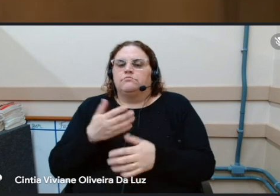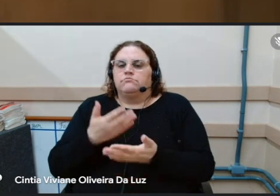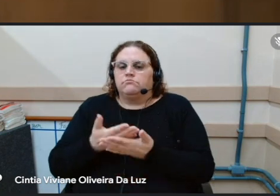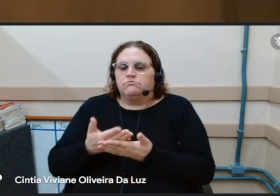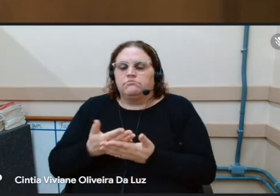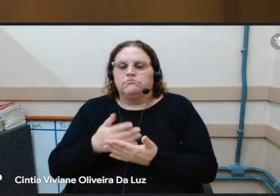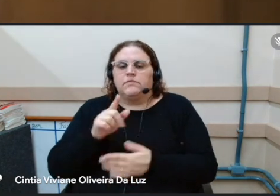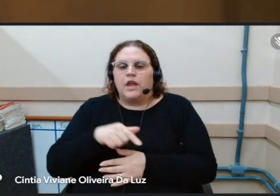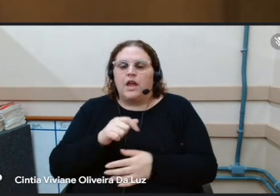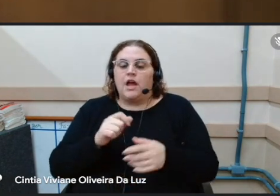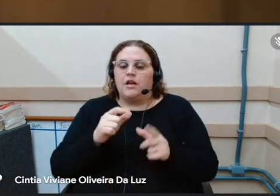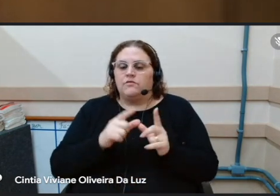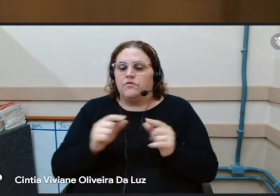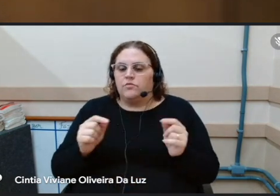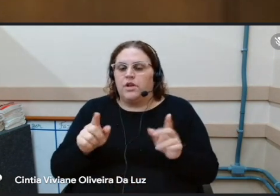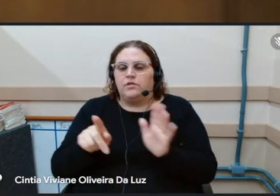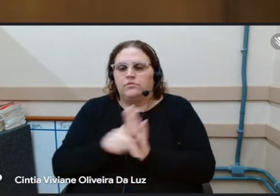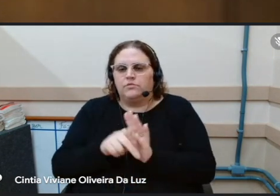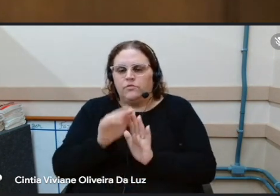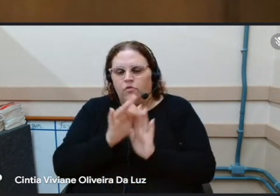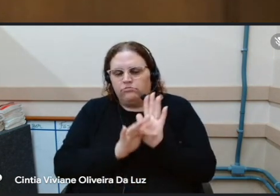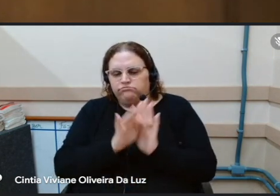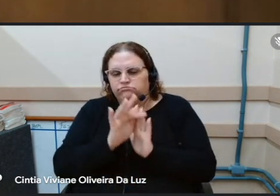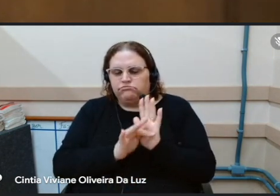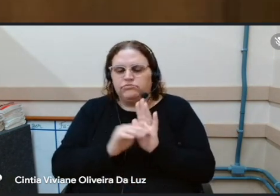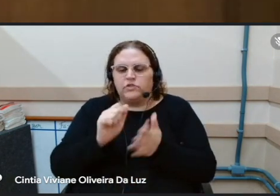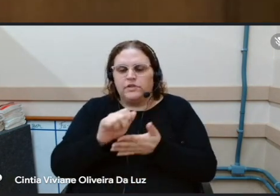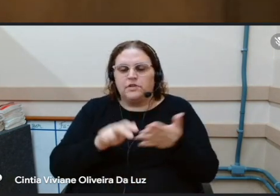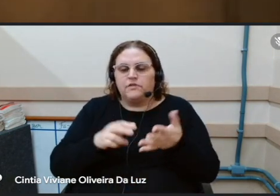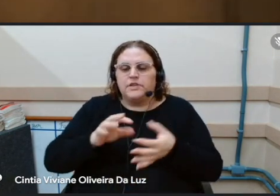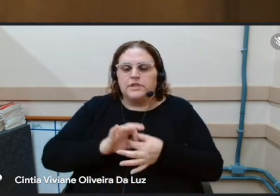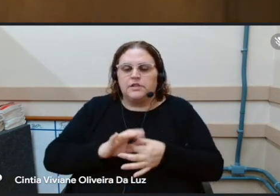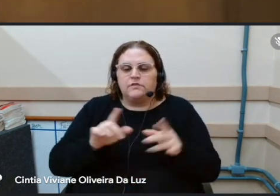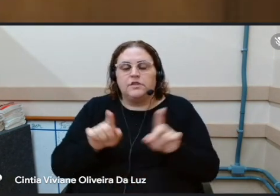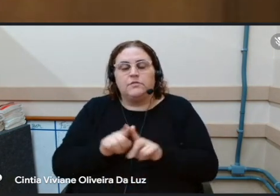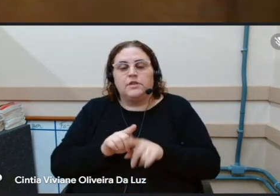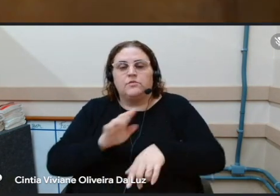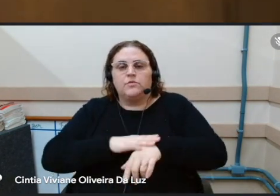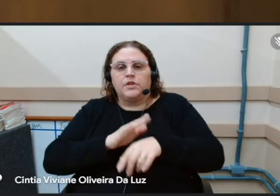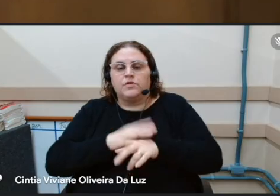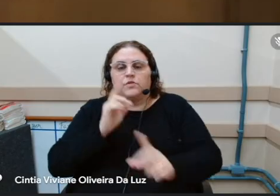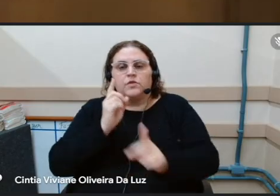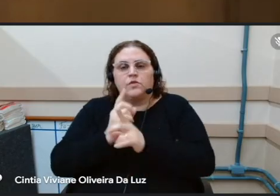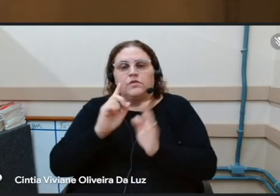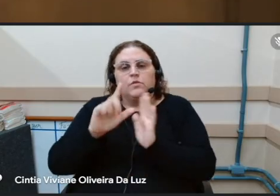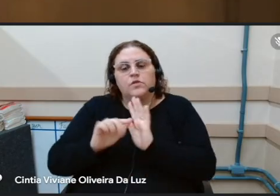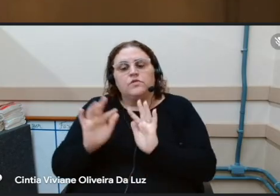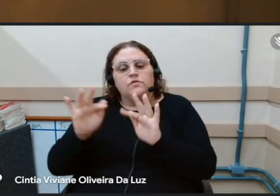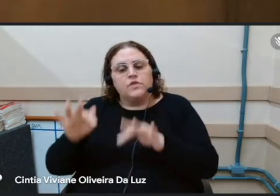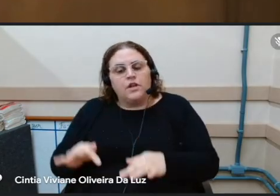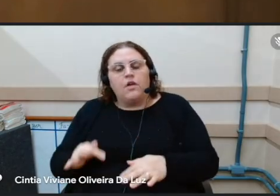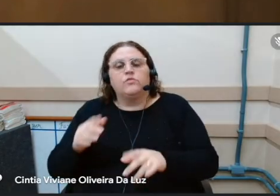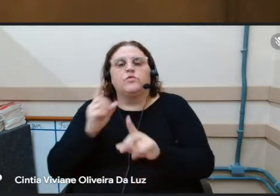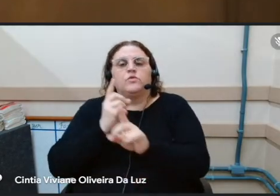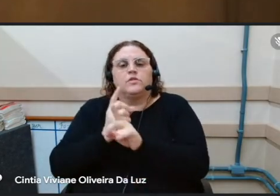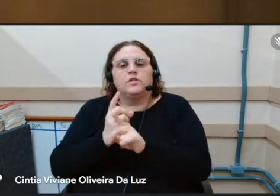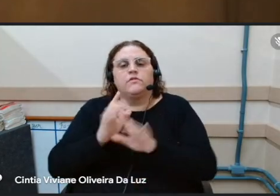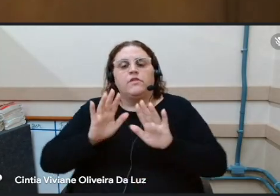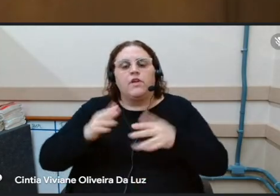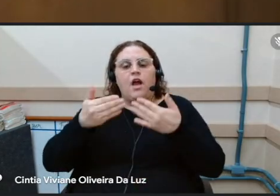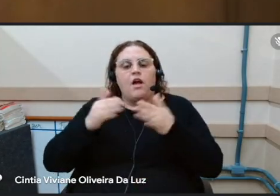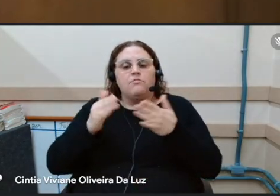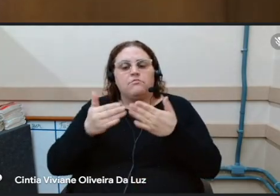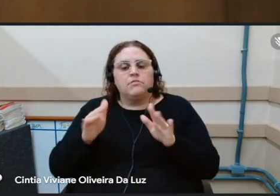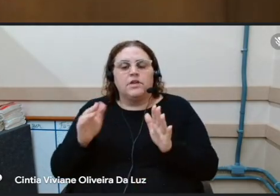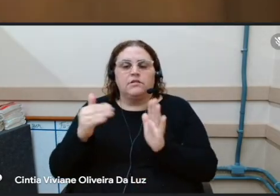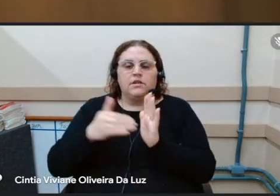avaliação e esse formulário será disponibilizado durante este encontro mais ao final do encontro ficará então aberto até